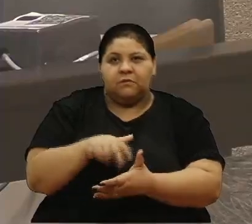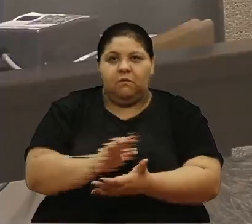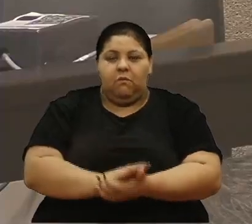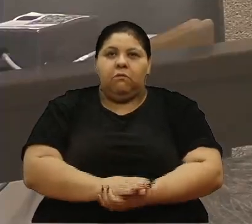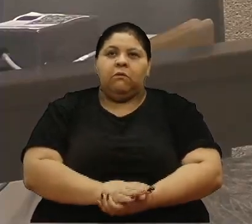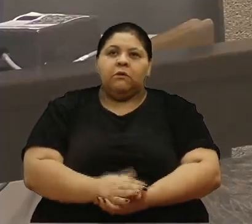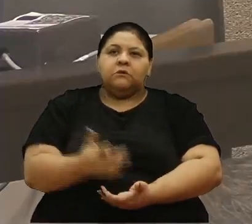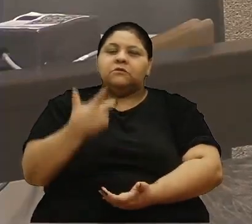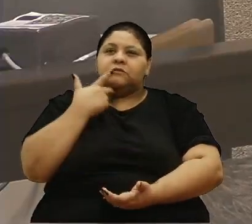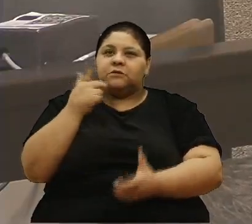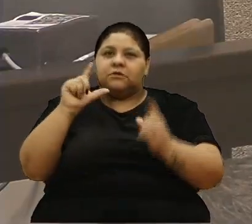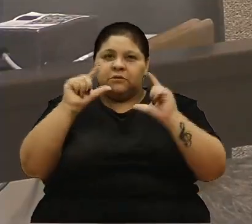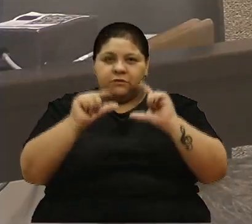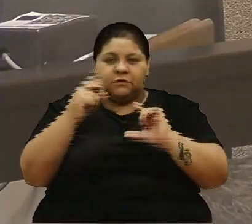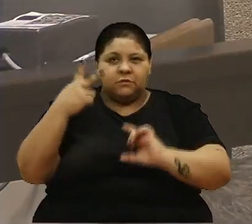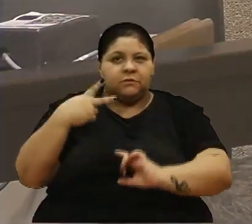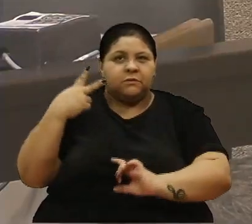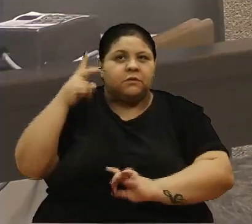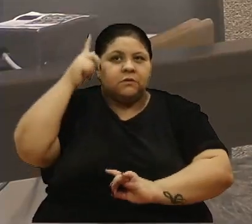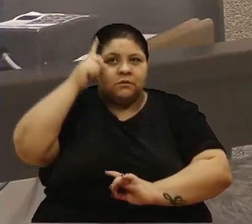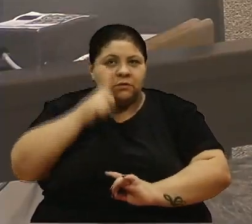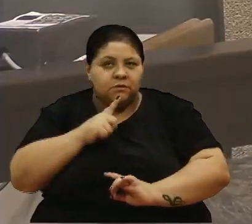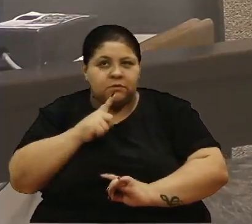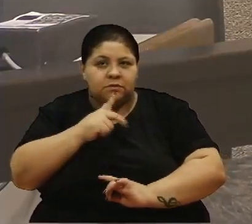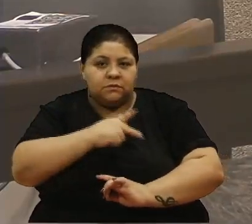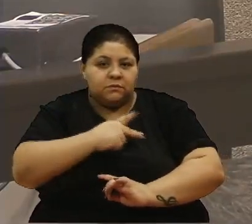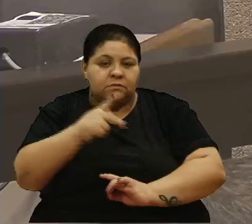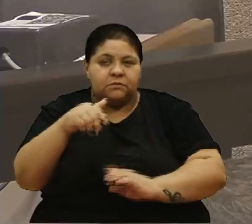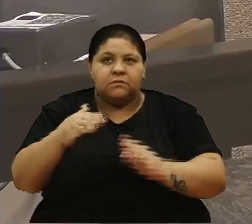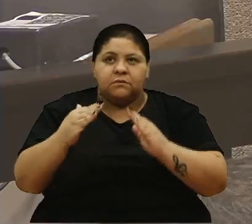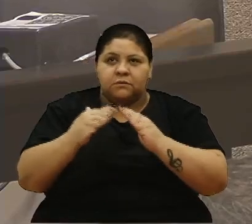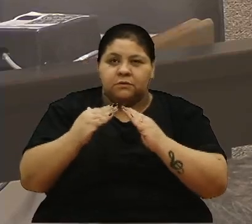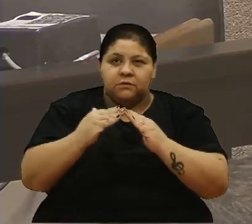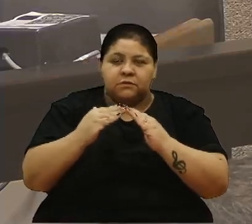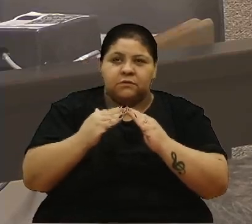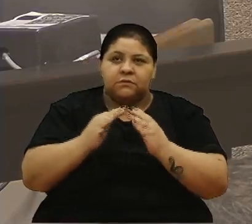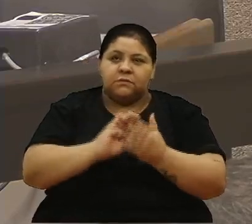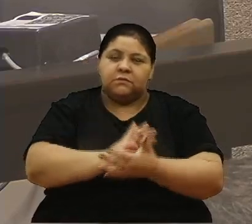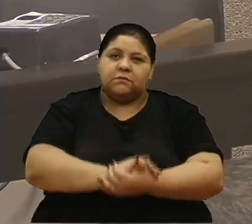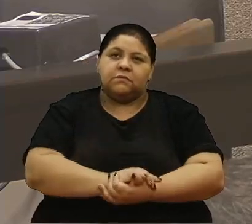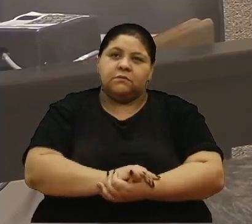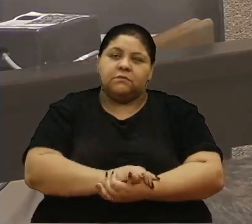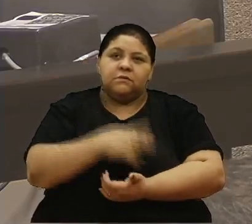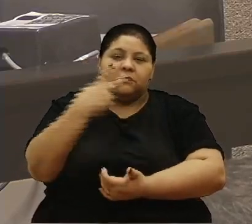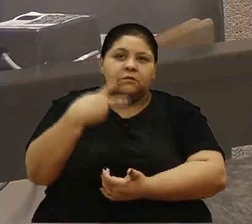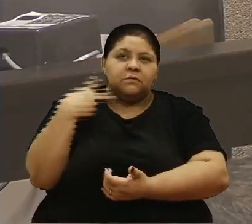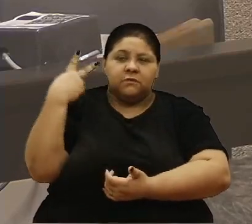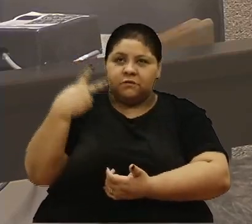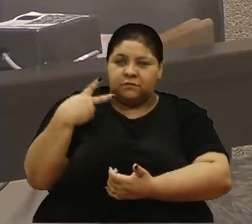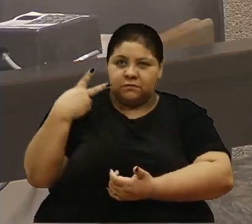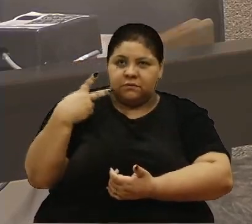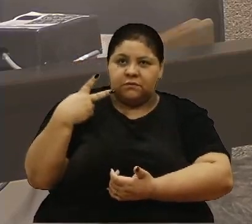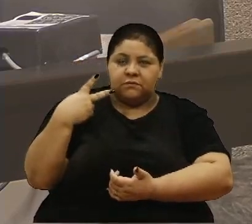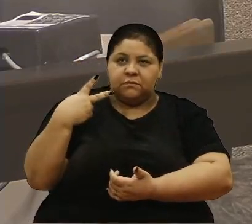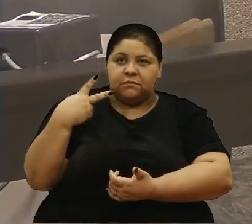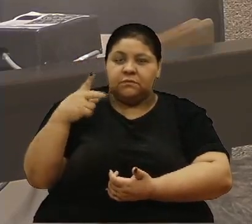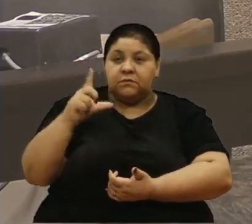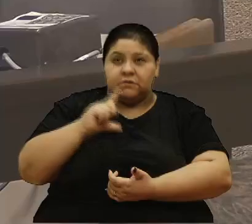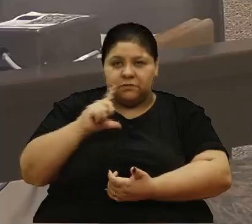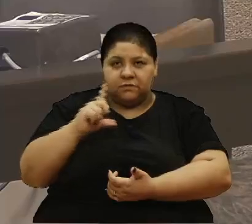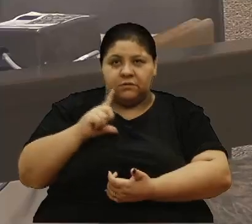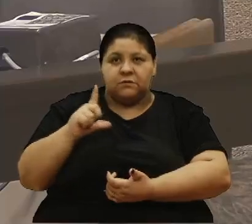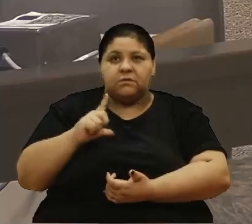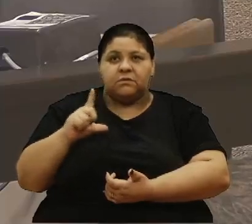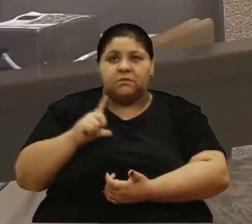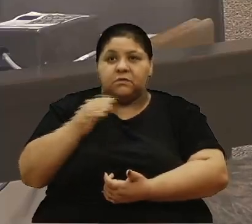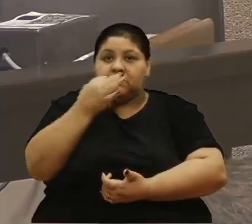quero falar um pouquinho do que o vereador Lucas, presidente dessa casa, falou ali, que os vereadores, que temos